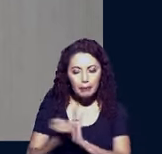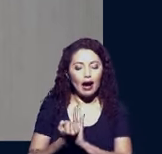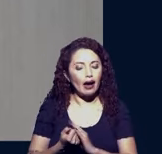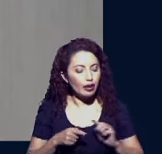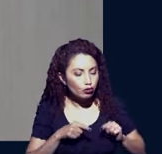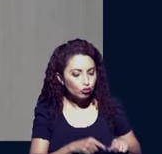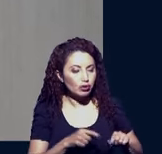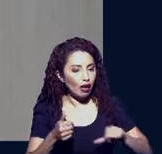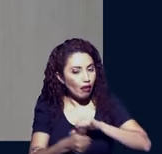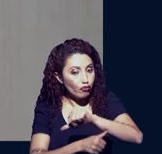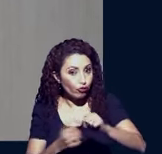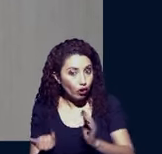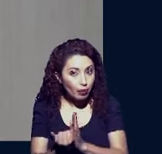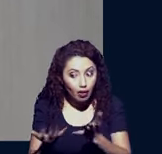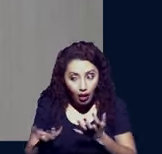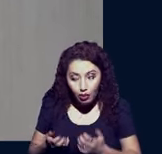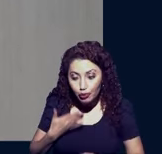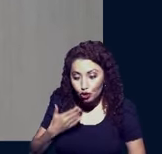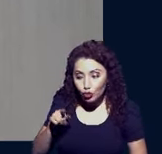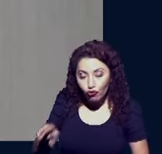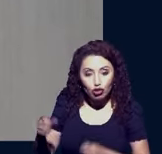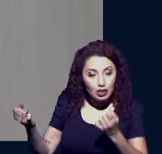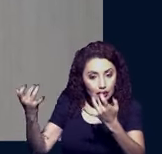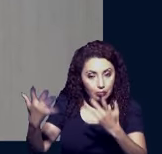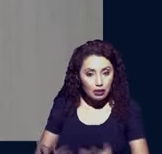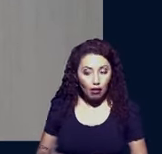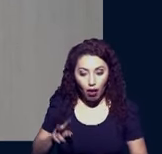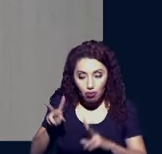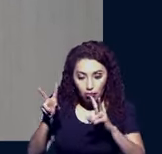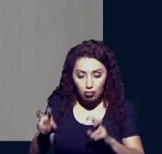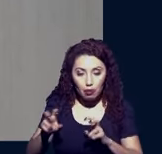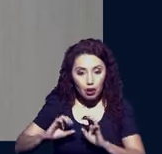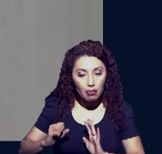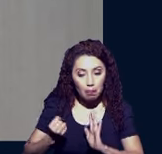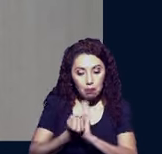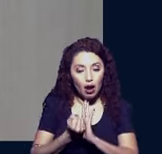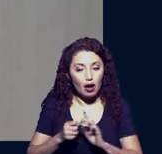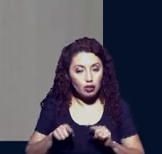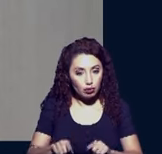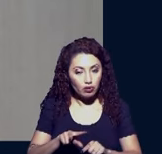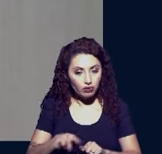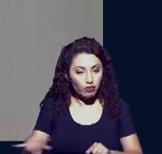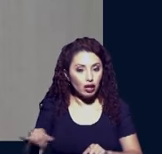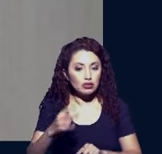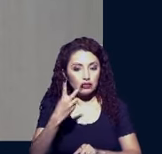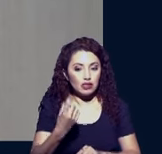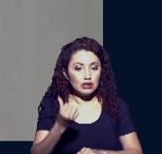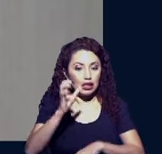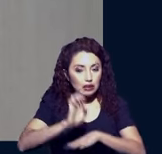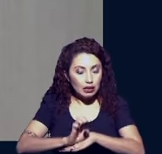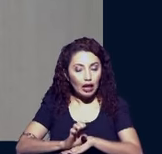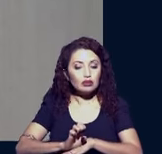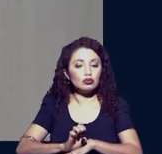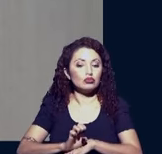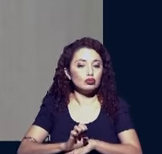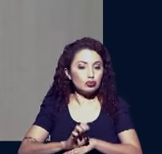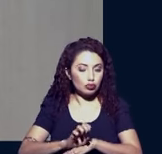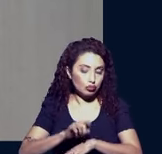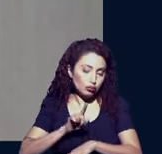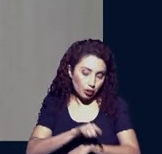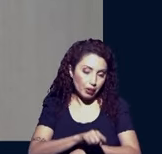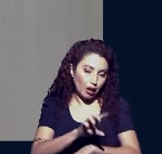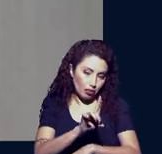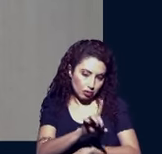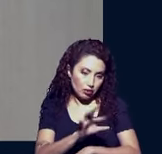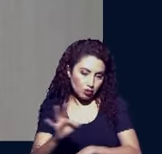pouco sobre o impacto que isso terá nos entes federativos nos 26 estados no distrito federal e eu acho que esse é um tema comum a